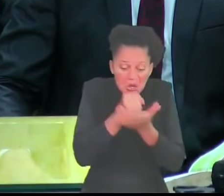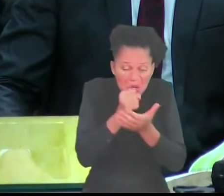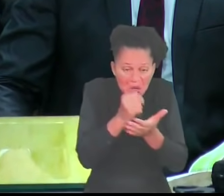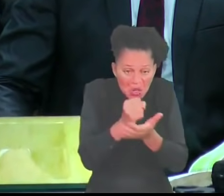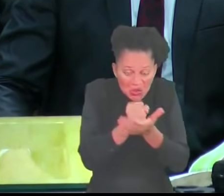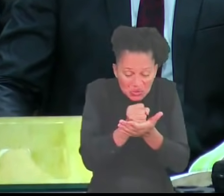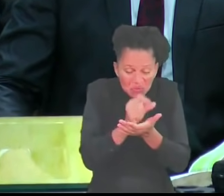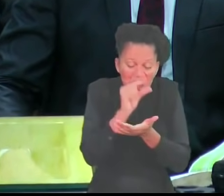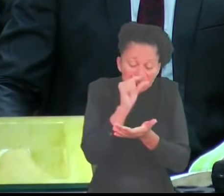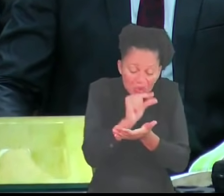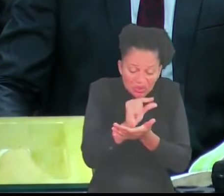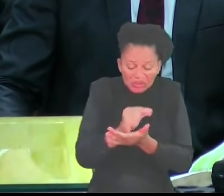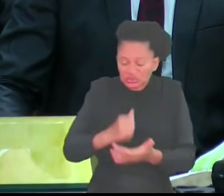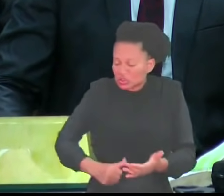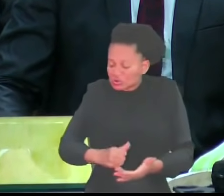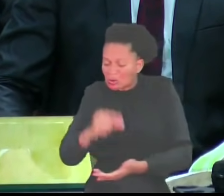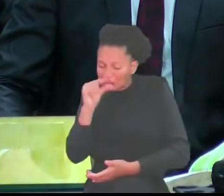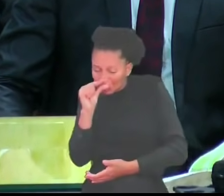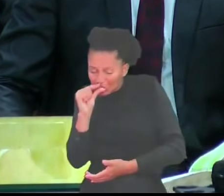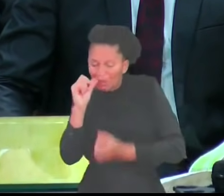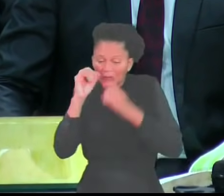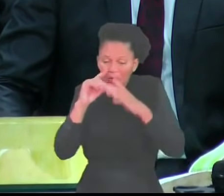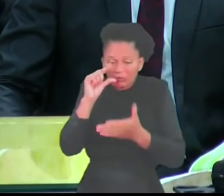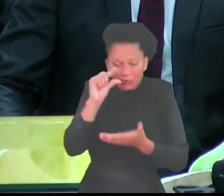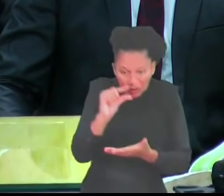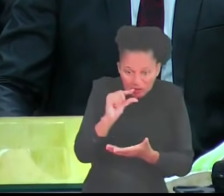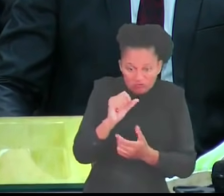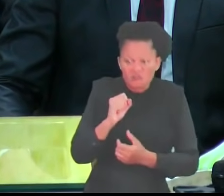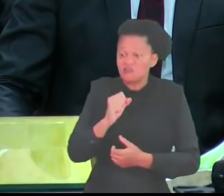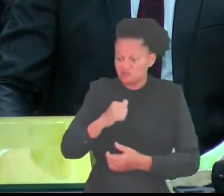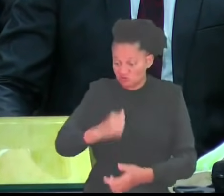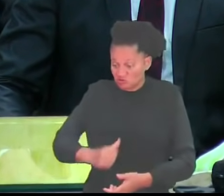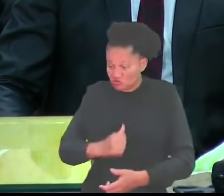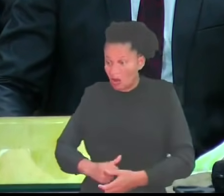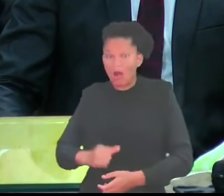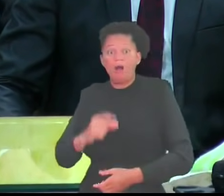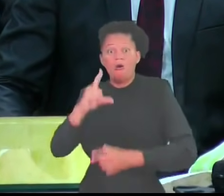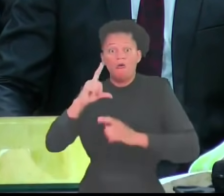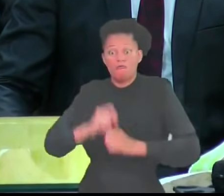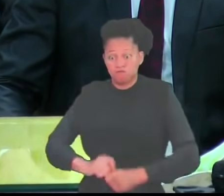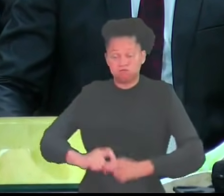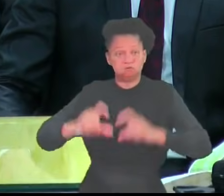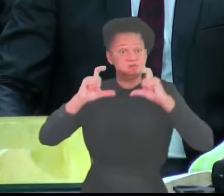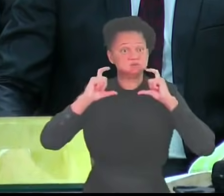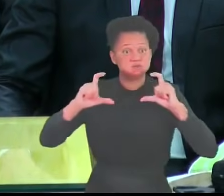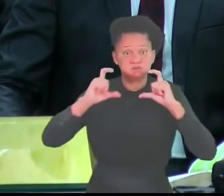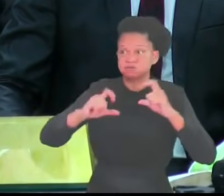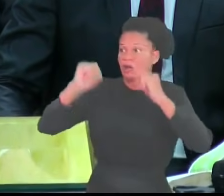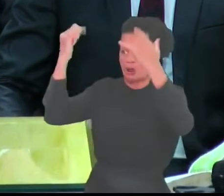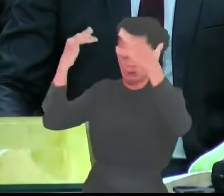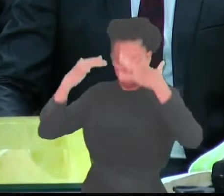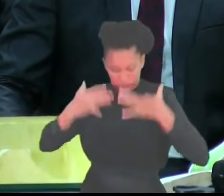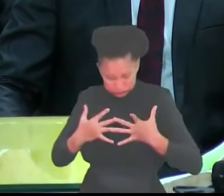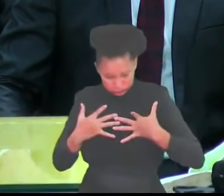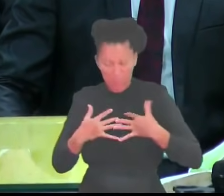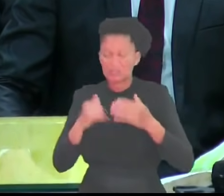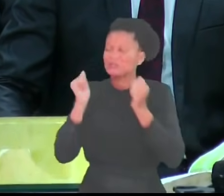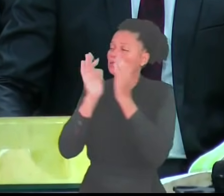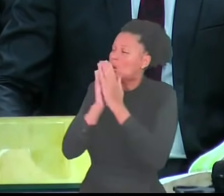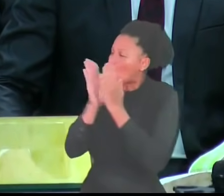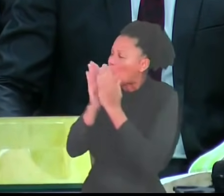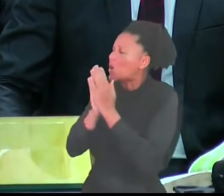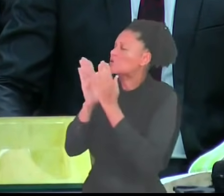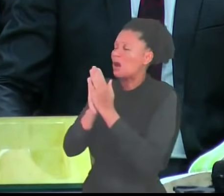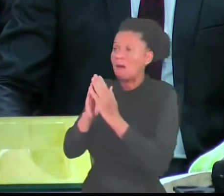jejuar pouco, a bênção é pouca. Se jejuar muito, a bênção é muita. Se orar pouco, é cavou pouco, a bênção é pouca. E se orar muito e cavar muito,